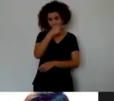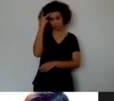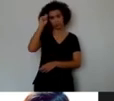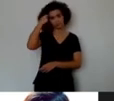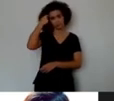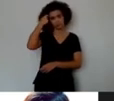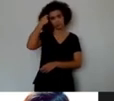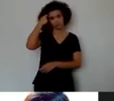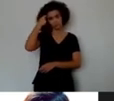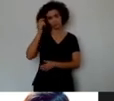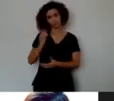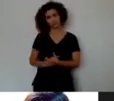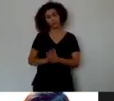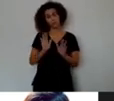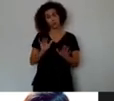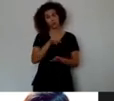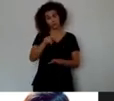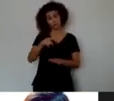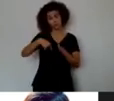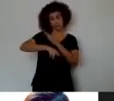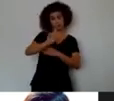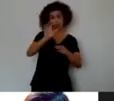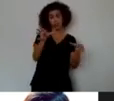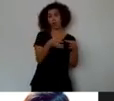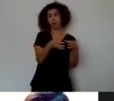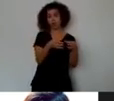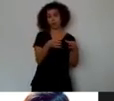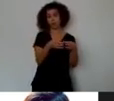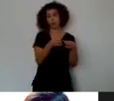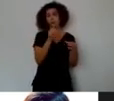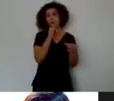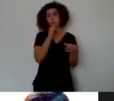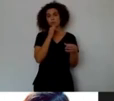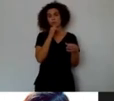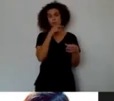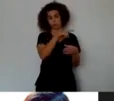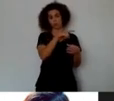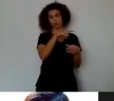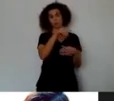E agora, se você for numa comunidade, por exemplo, como aqui no aglomerado da Serra,